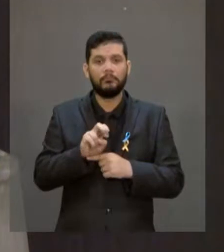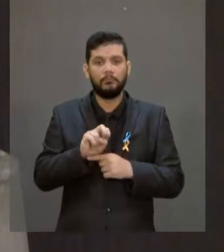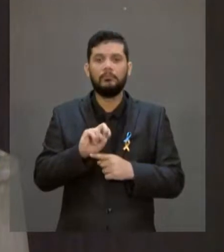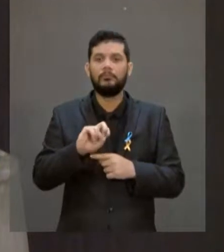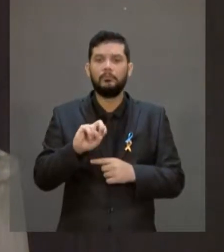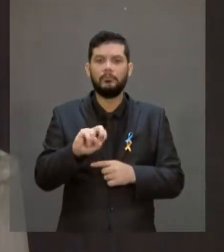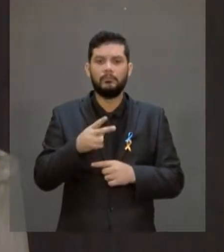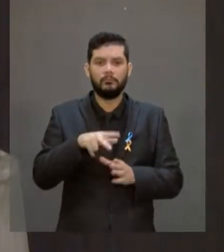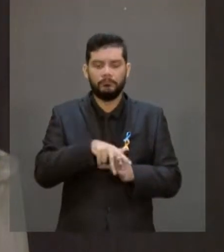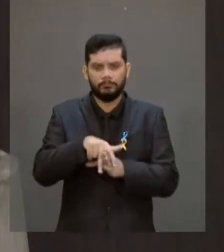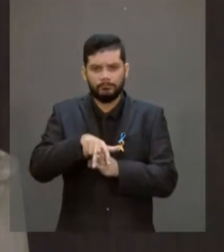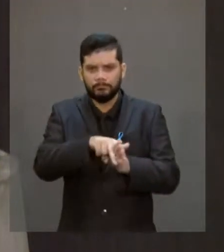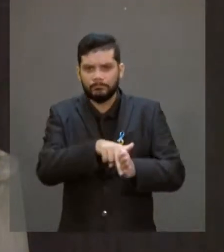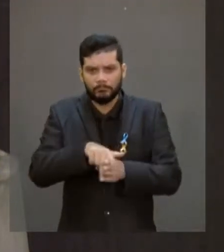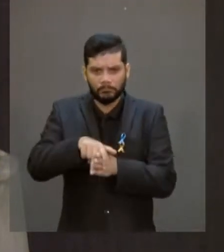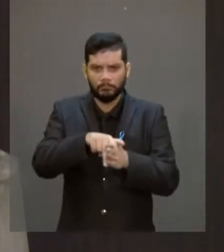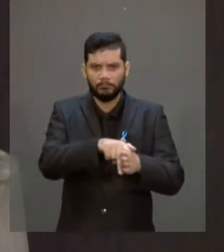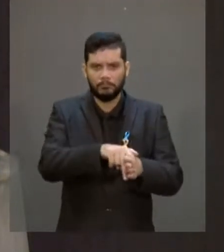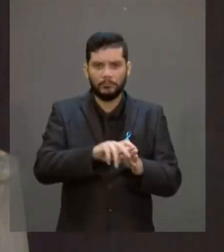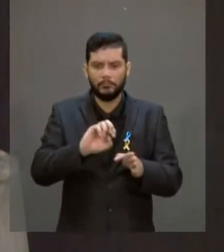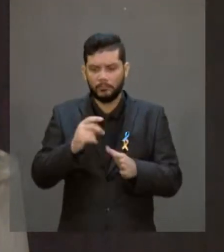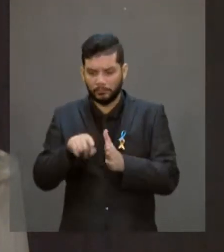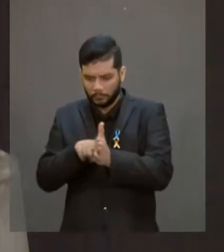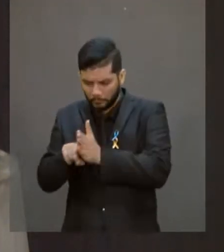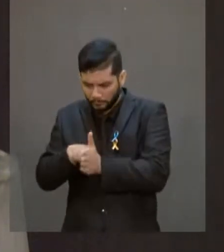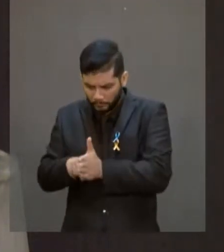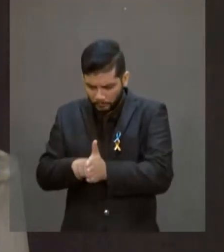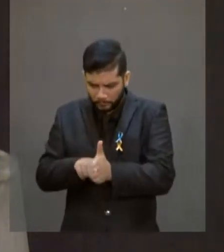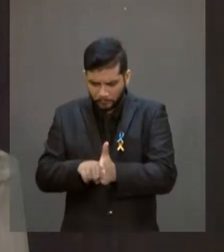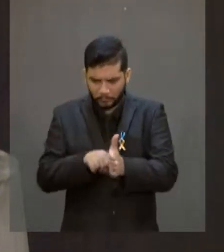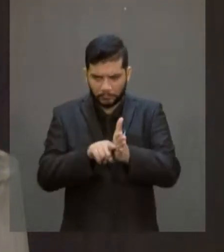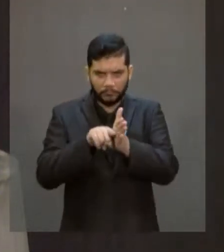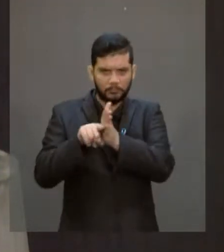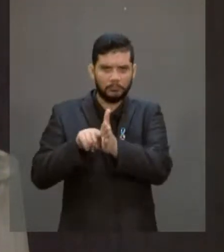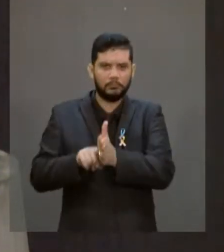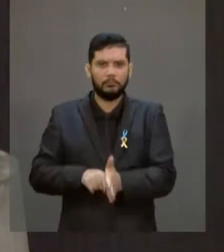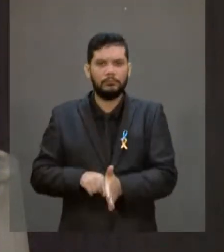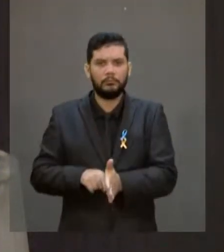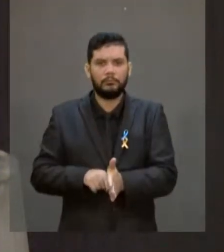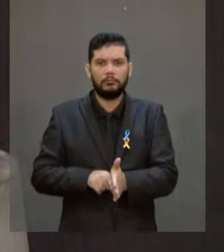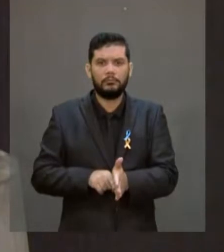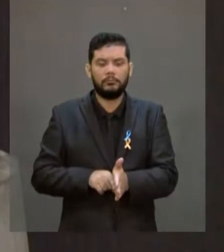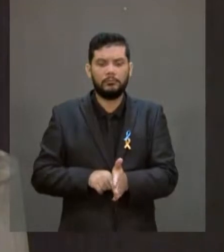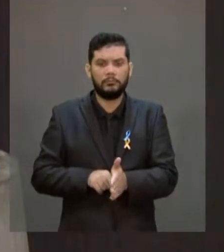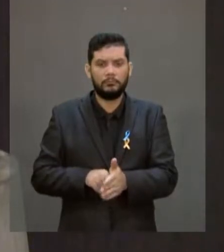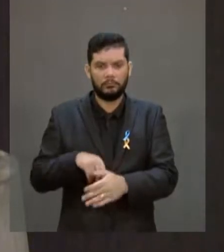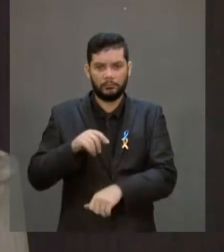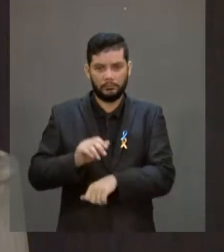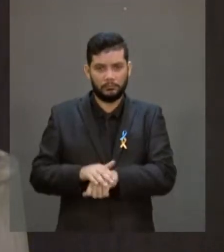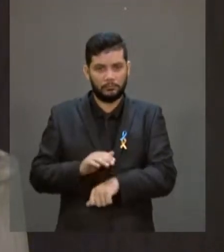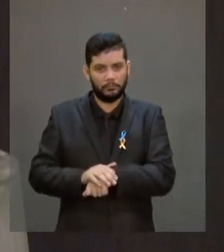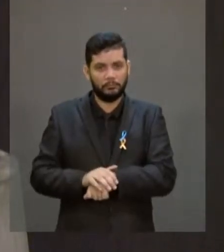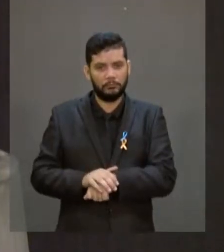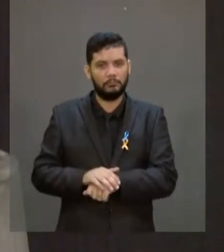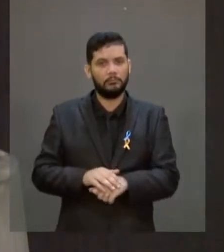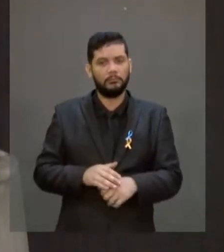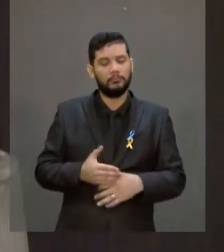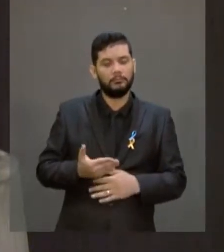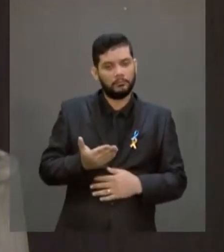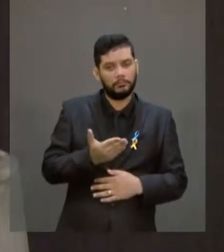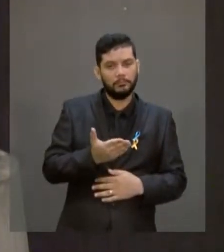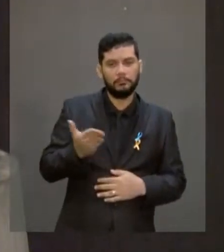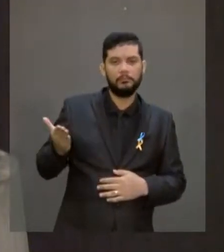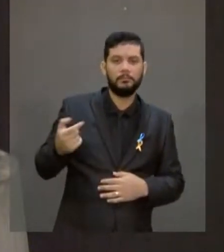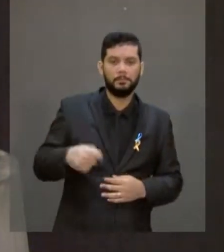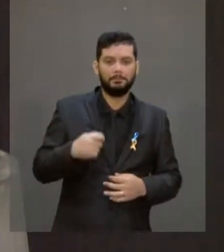policiamento investigativo judicial. Esse que tem essa tarefa, ele tem que